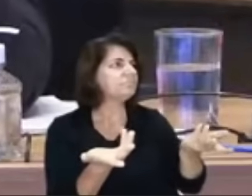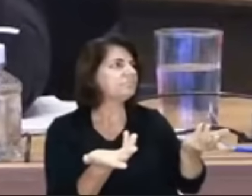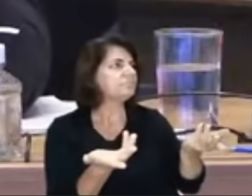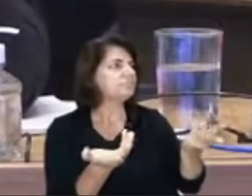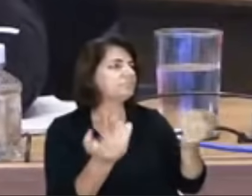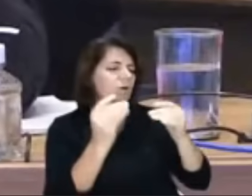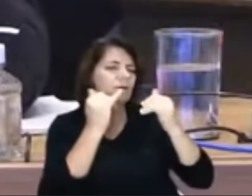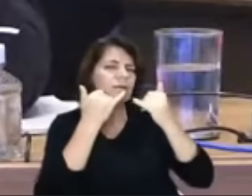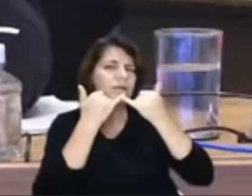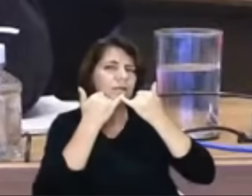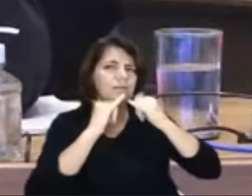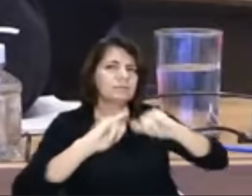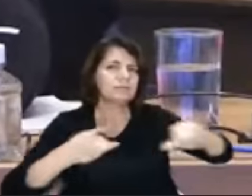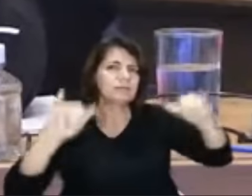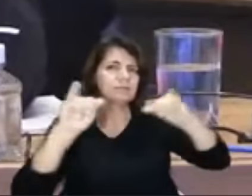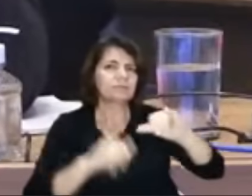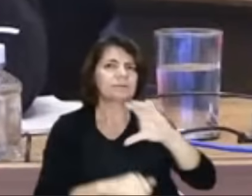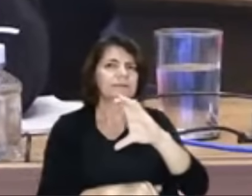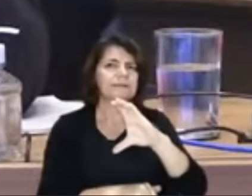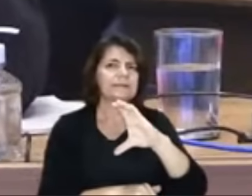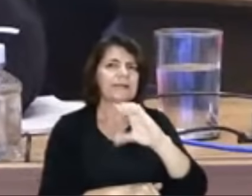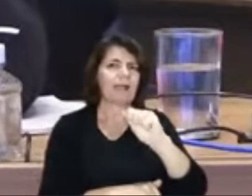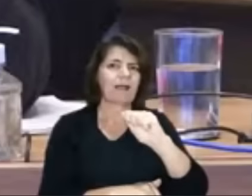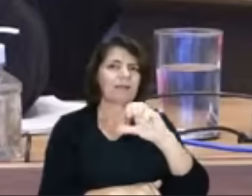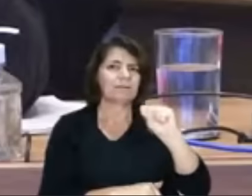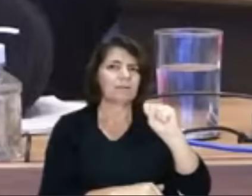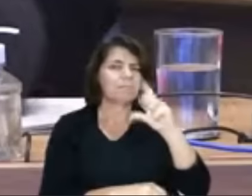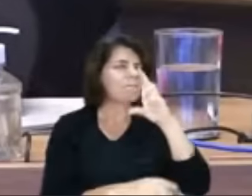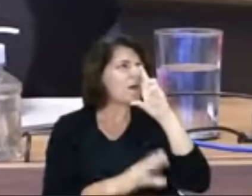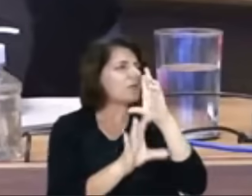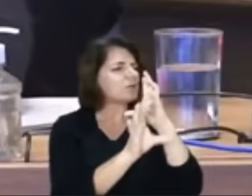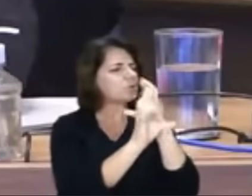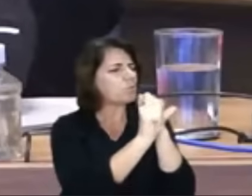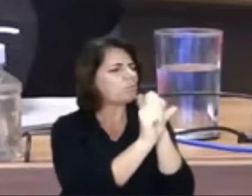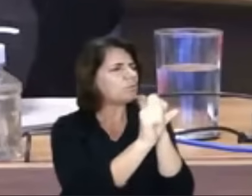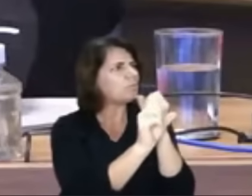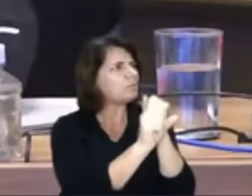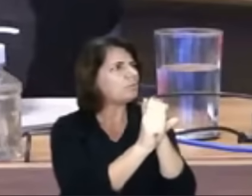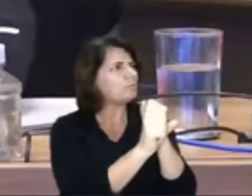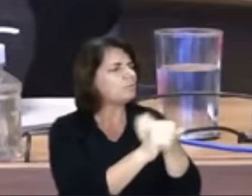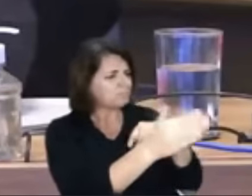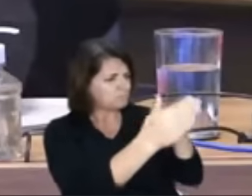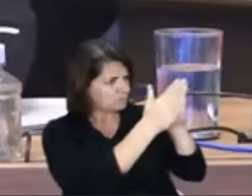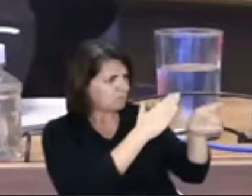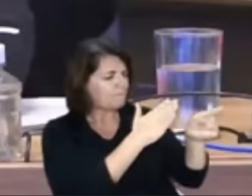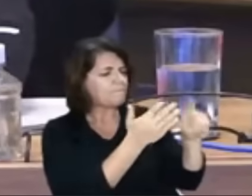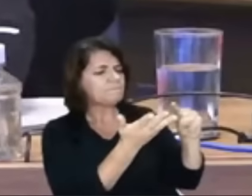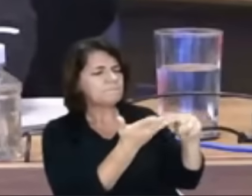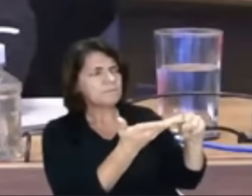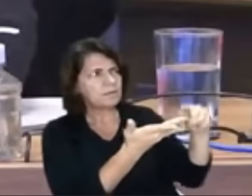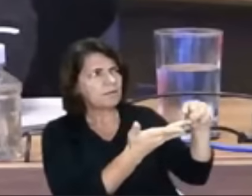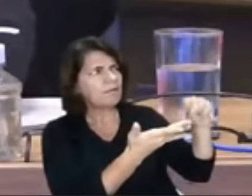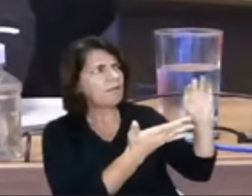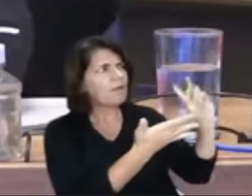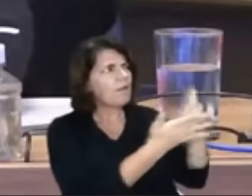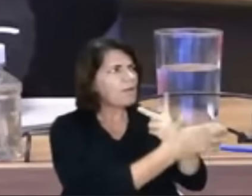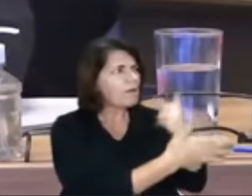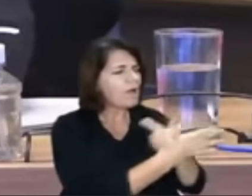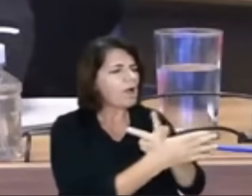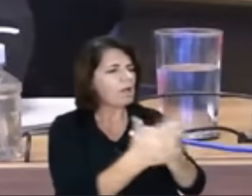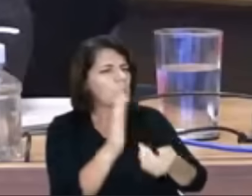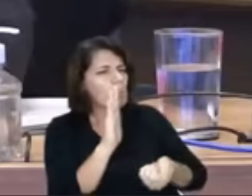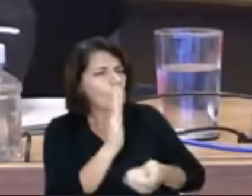uma reflexão sobre um caso isso é como se fosse uma equação e nessa equação você vê as falhas ou os erros graves a omissão erros